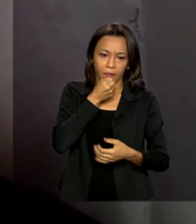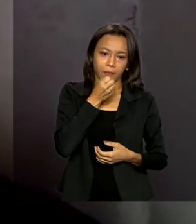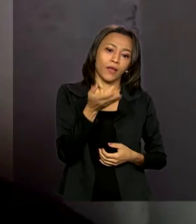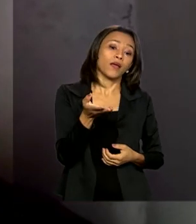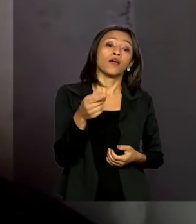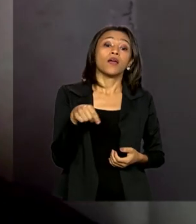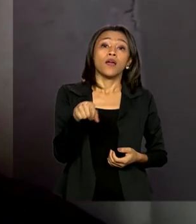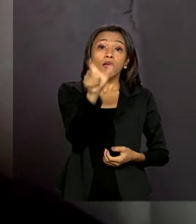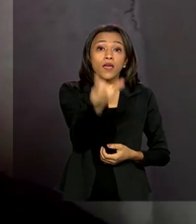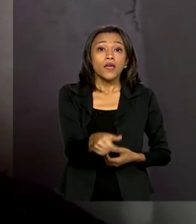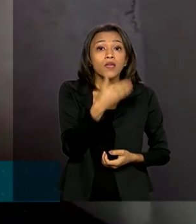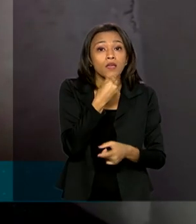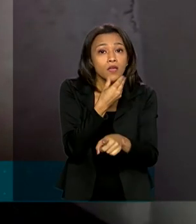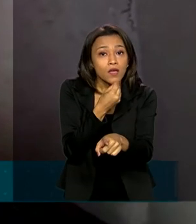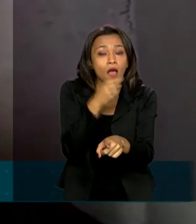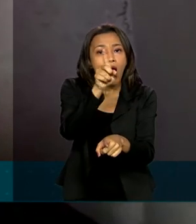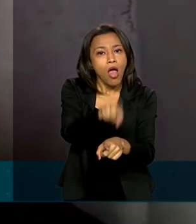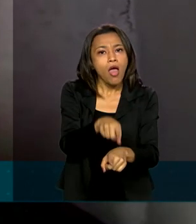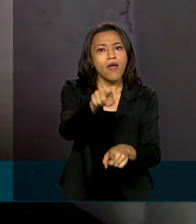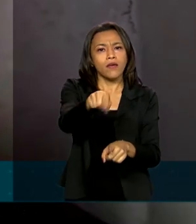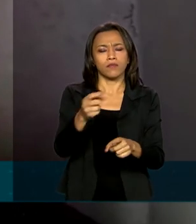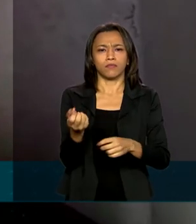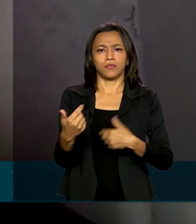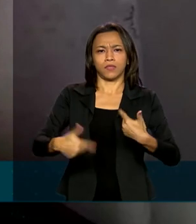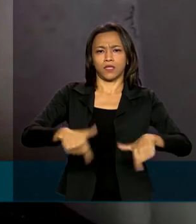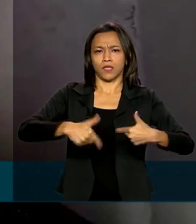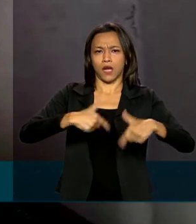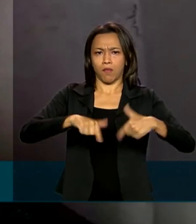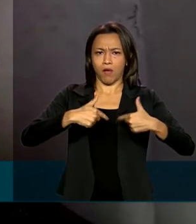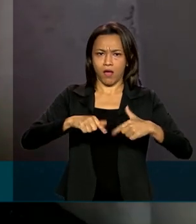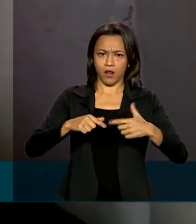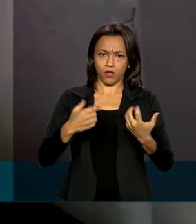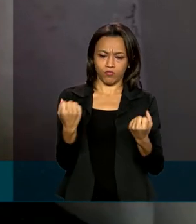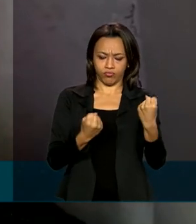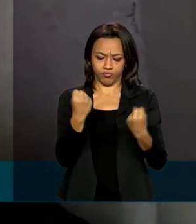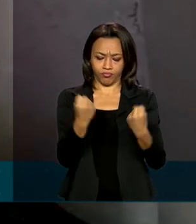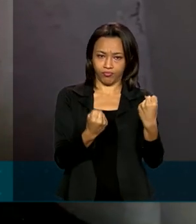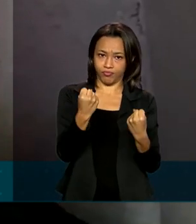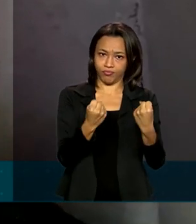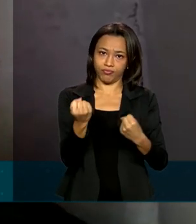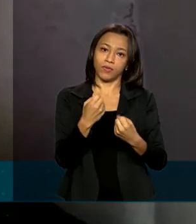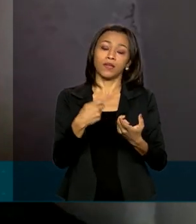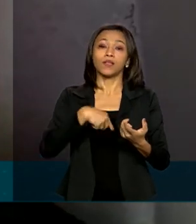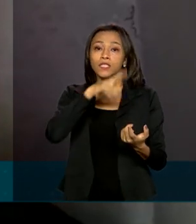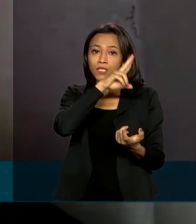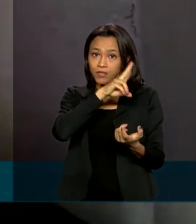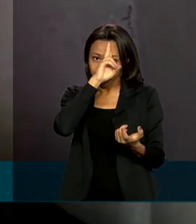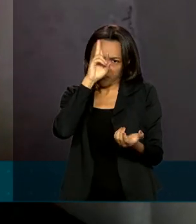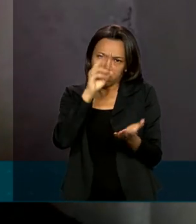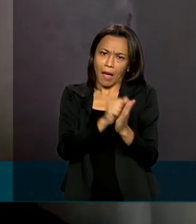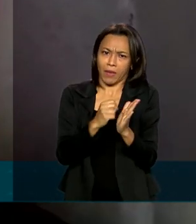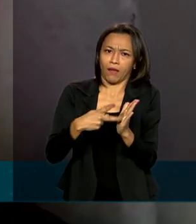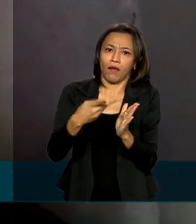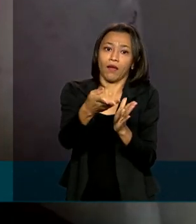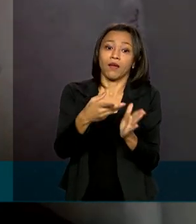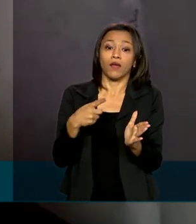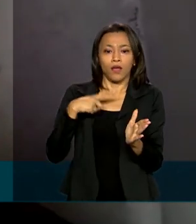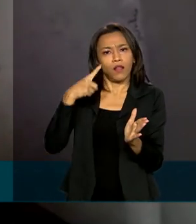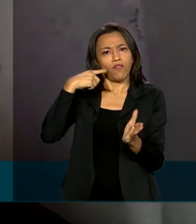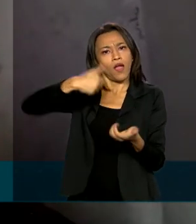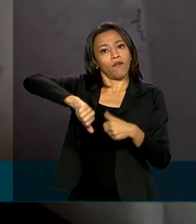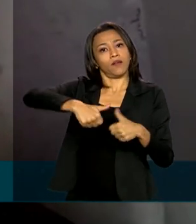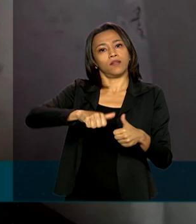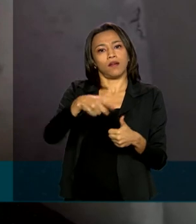Breno Costa, motorista de aplicativo, é uma das pessoas que tiveram pagamento suspenso para análise.